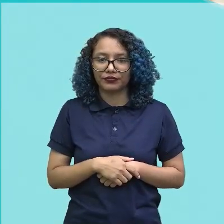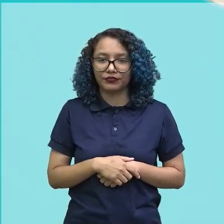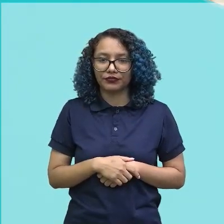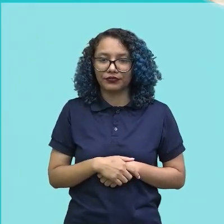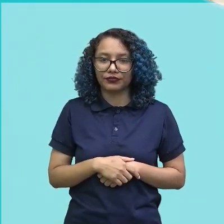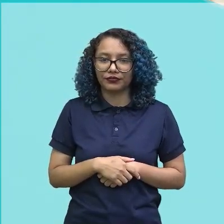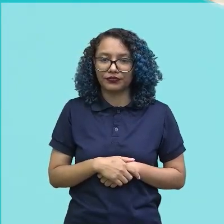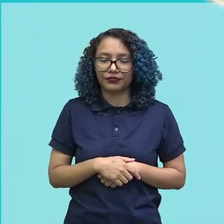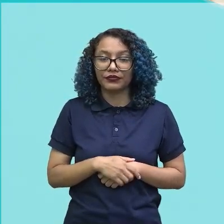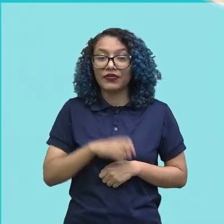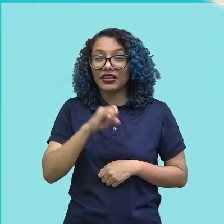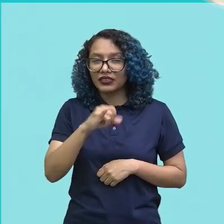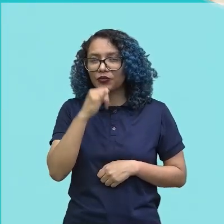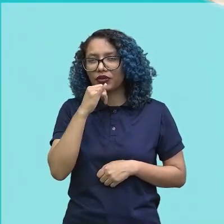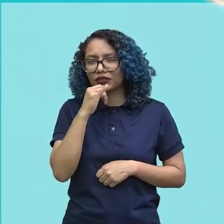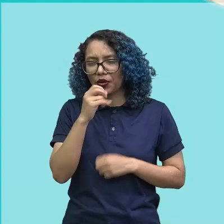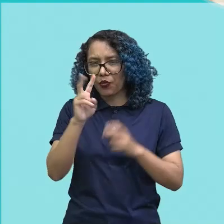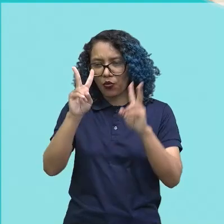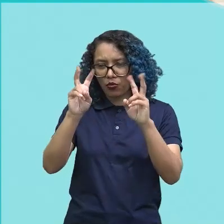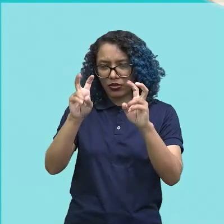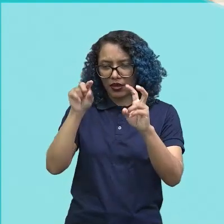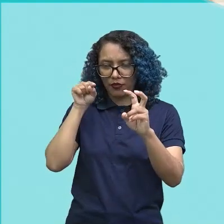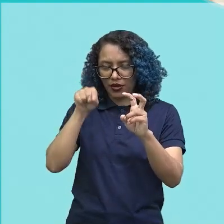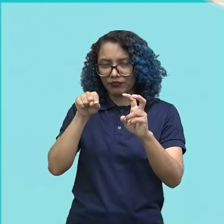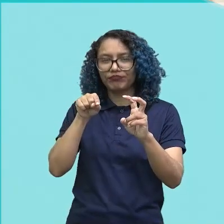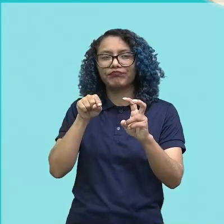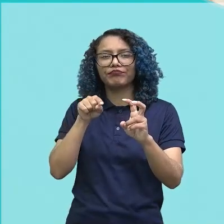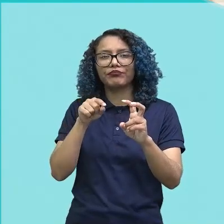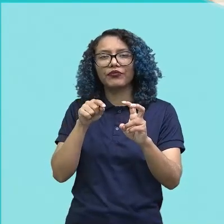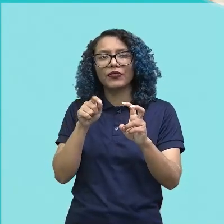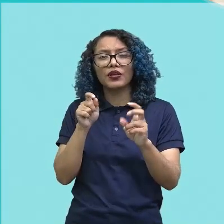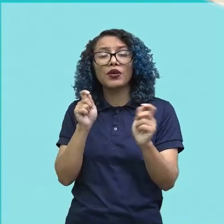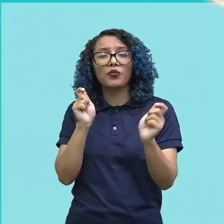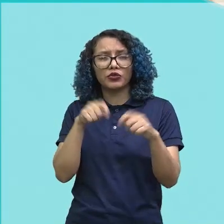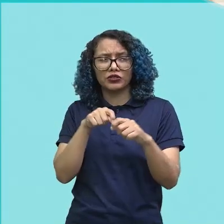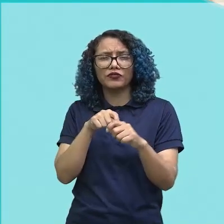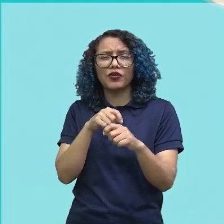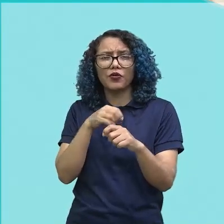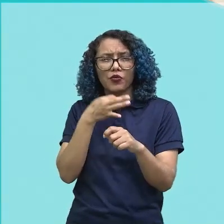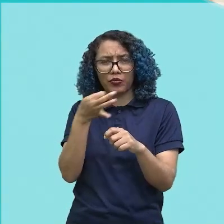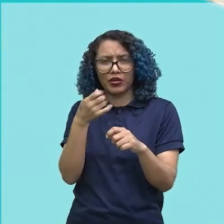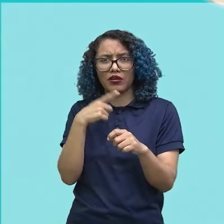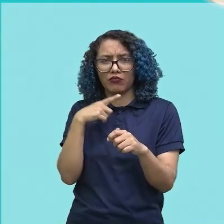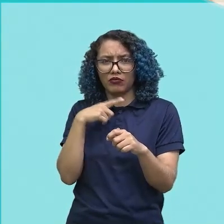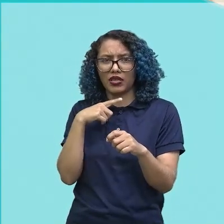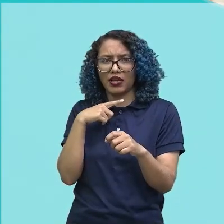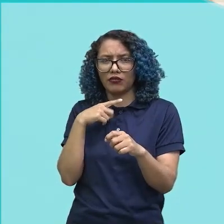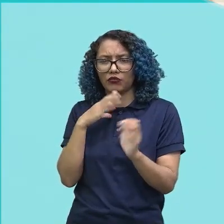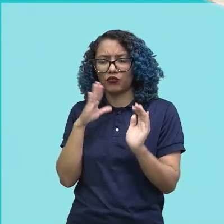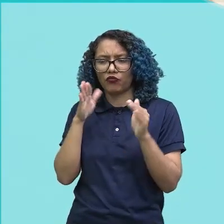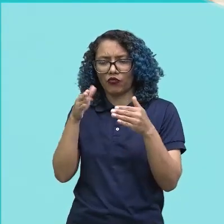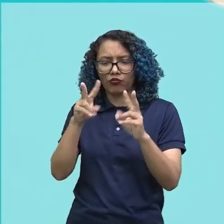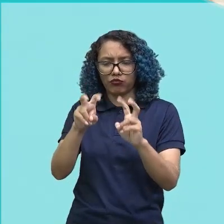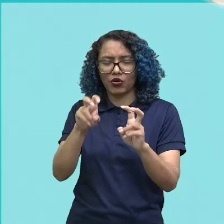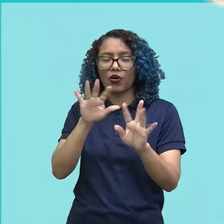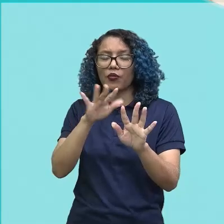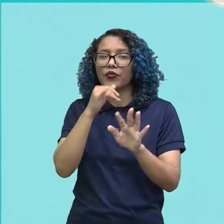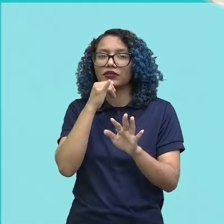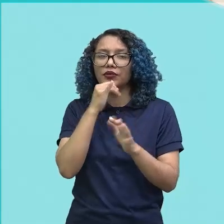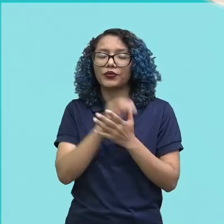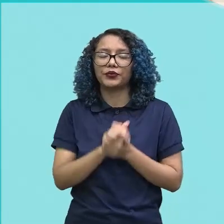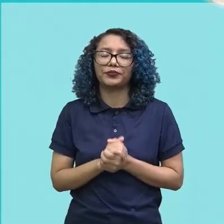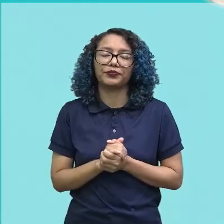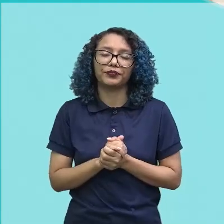com alguma temática, percebam que eu posso me posicionar em relação a essa temática. Como assim, professor? Perceba que, de repente, você